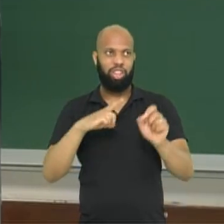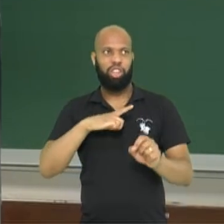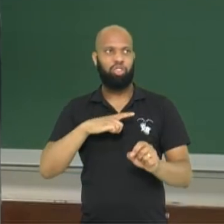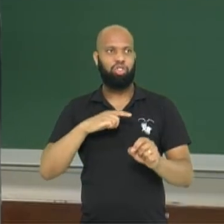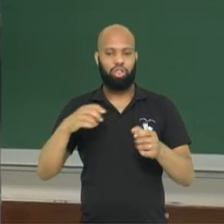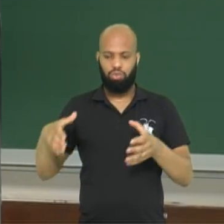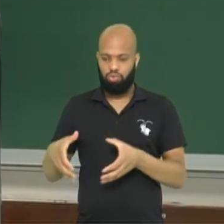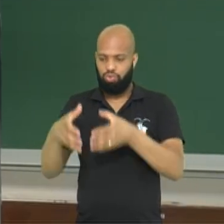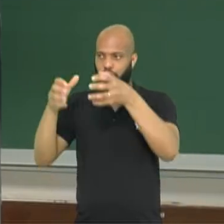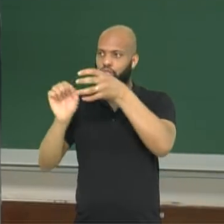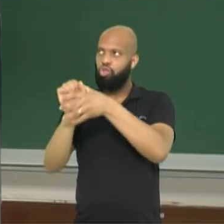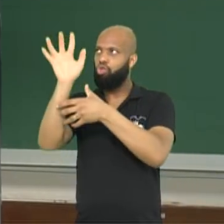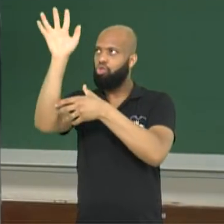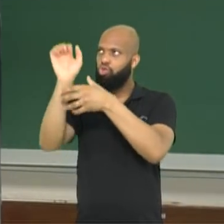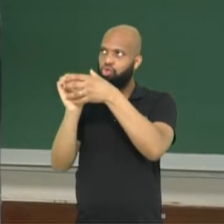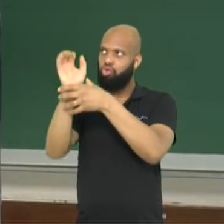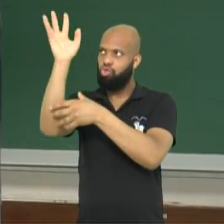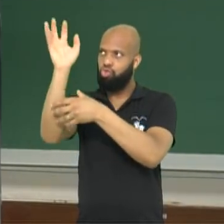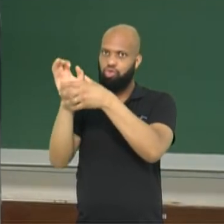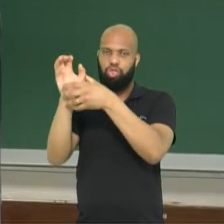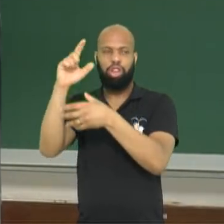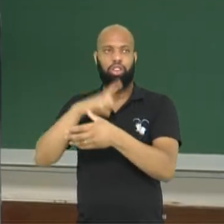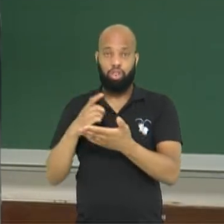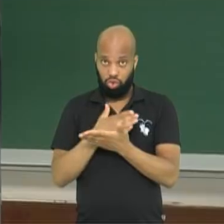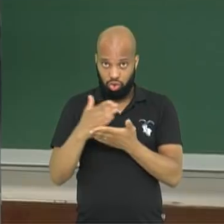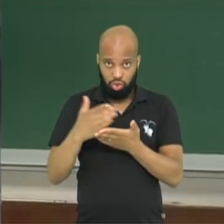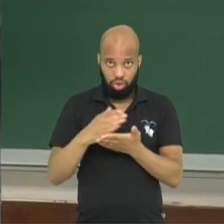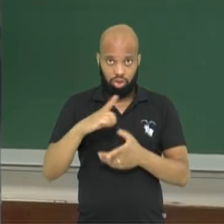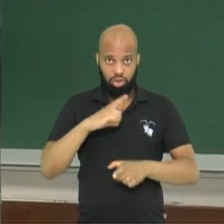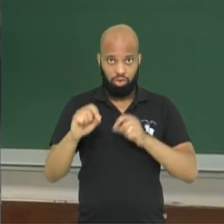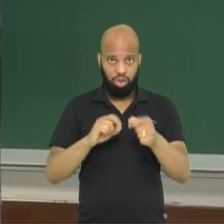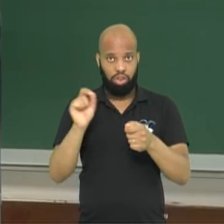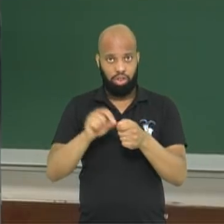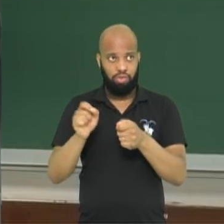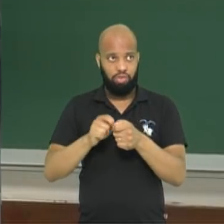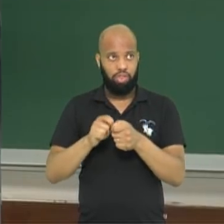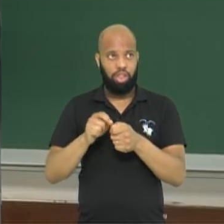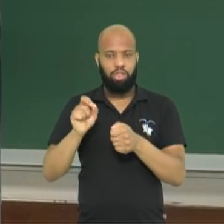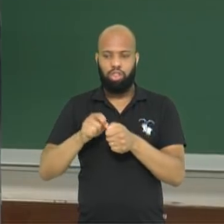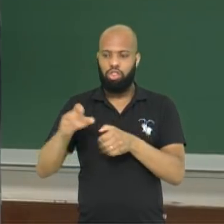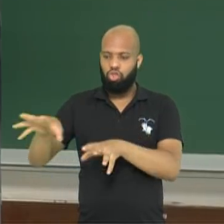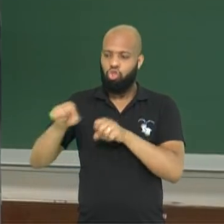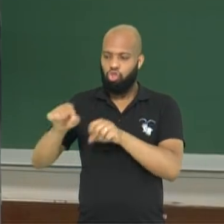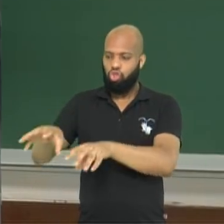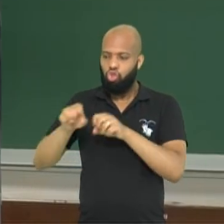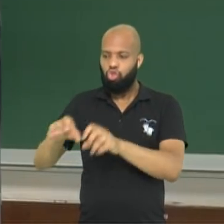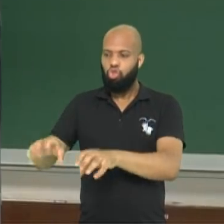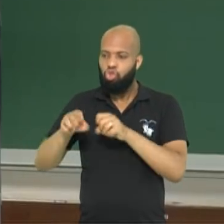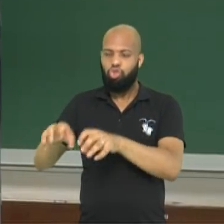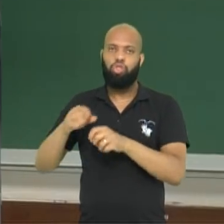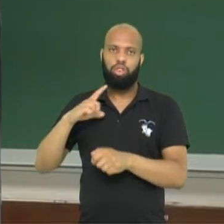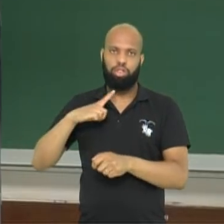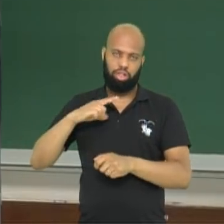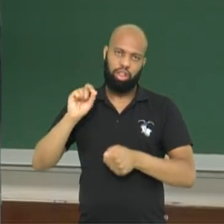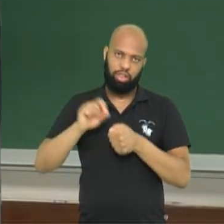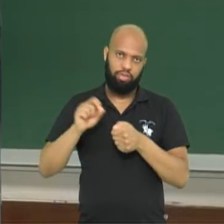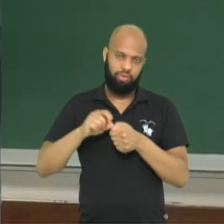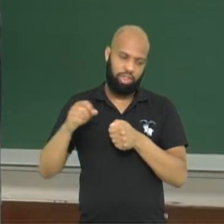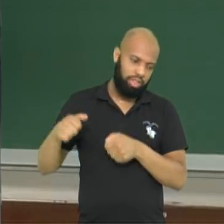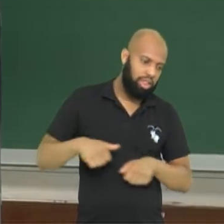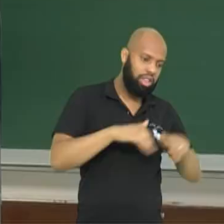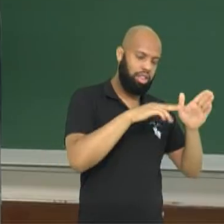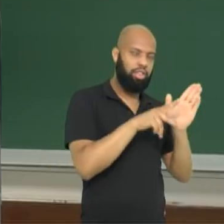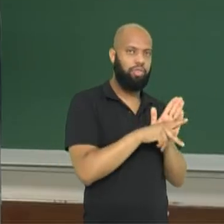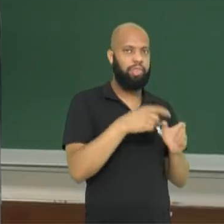né, existia uma olaria ali, e de início foi colocada uma locomotiva para fazer bombeamento dessa água aí, para mandar para a